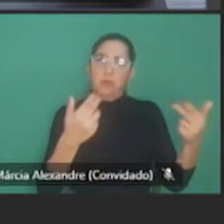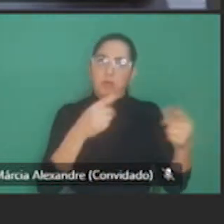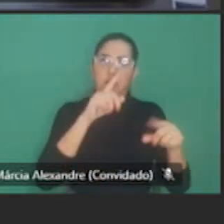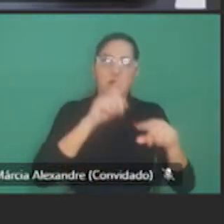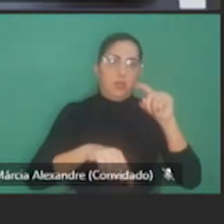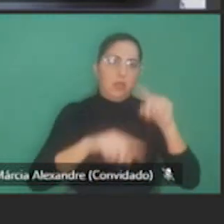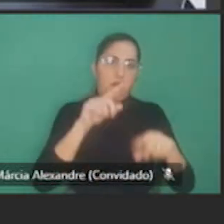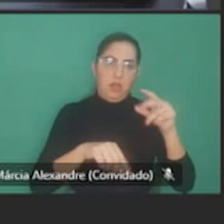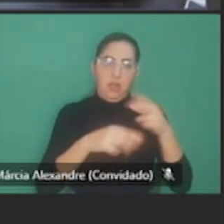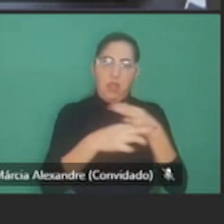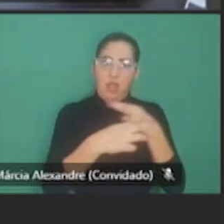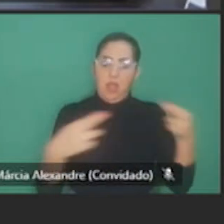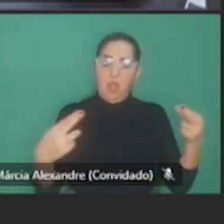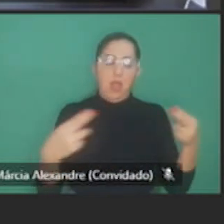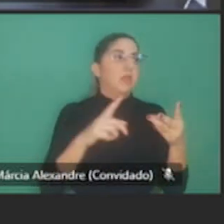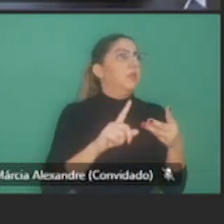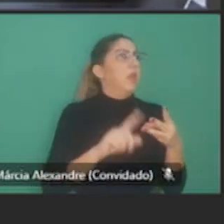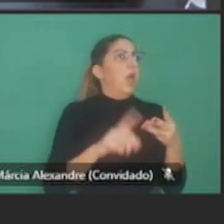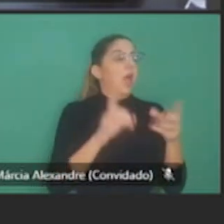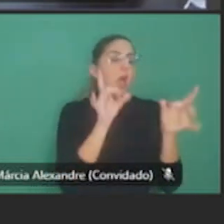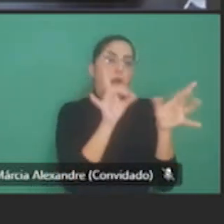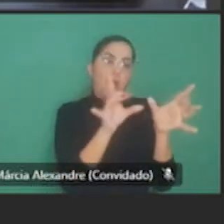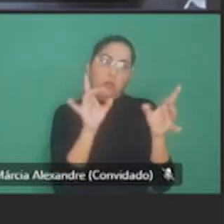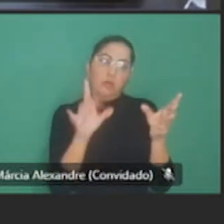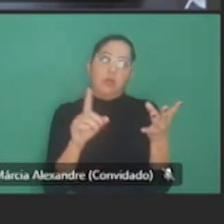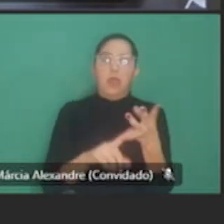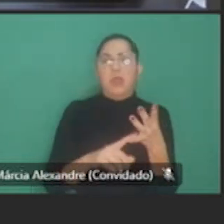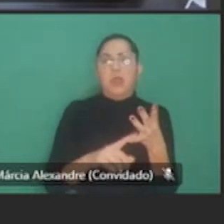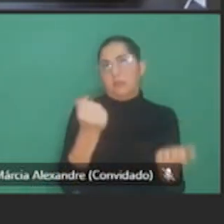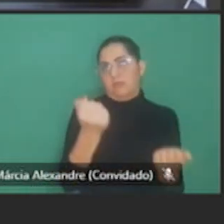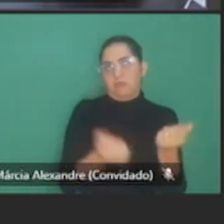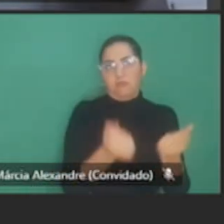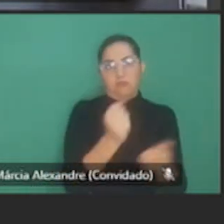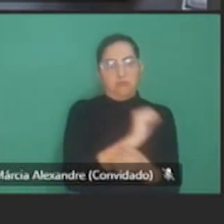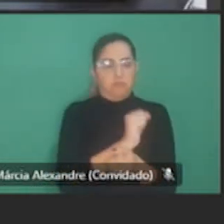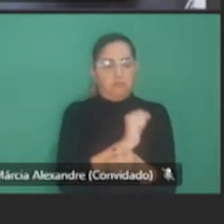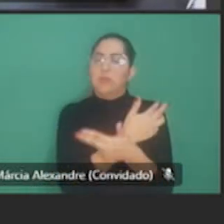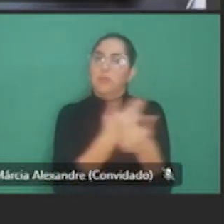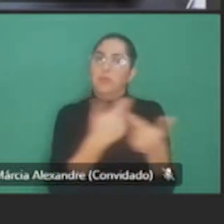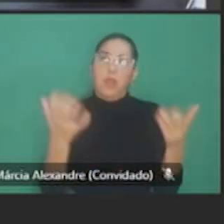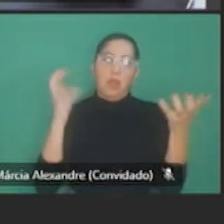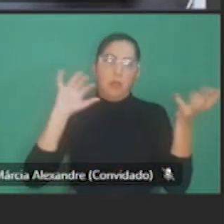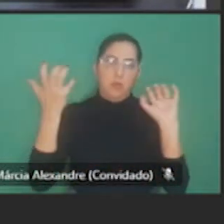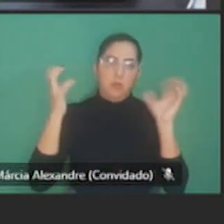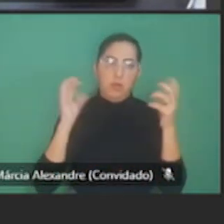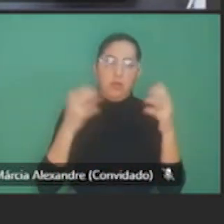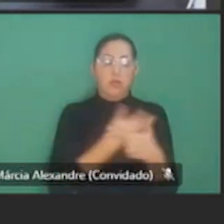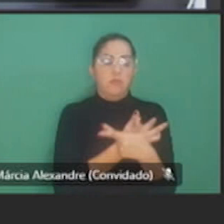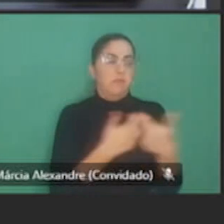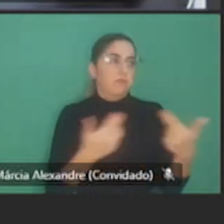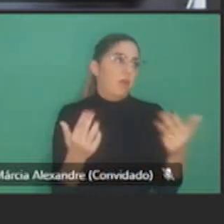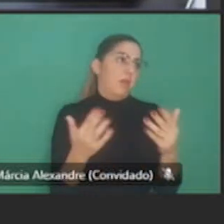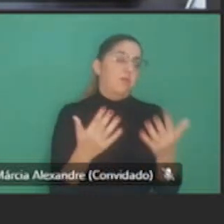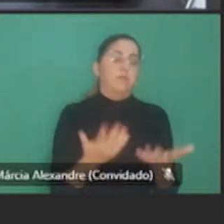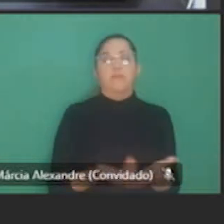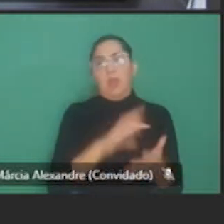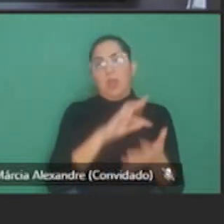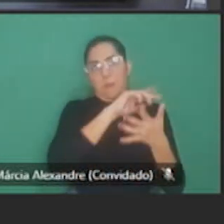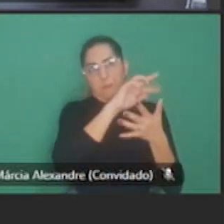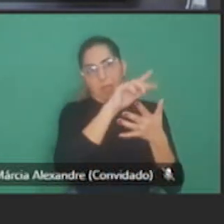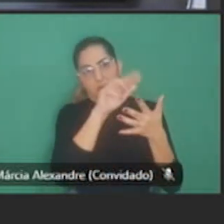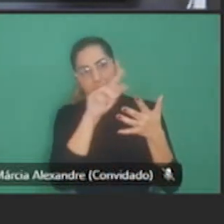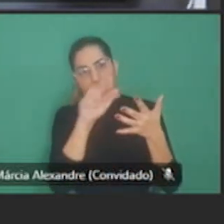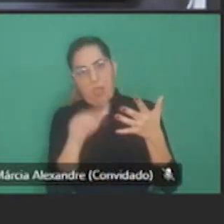veículos ambulâncias medicação enfim ele tem toda uma gama dentro